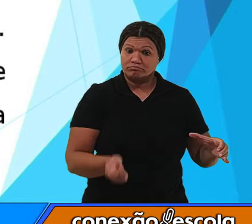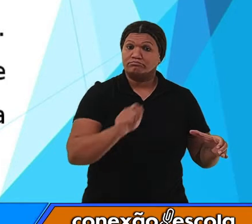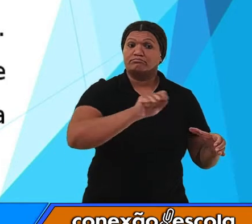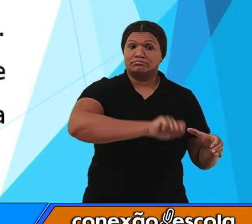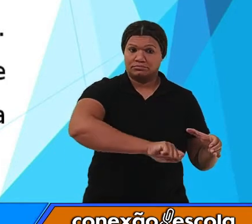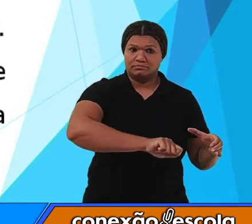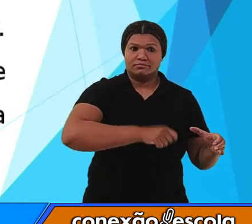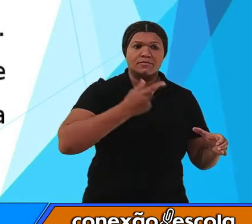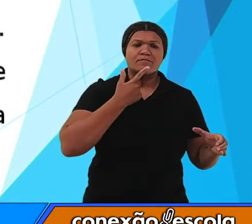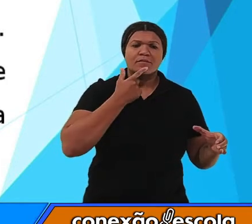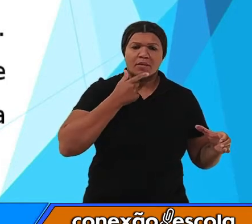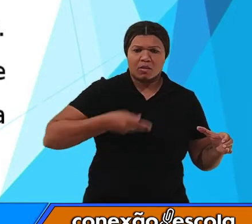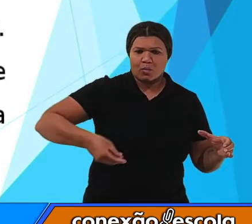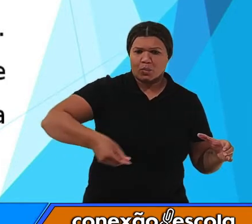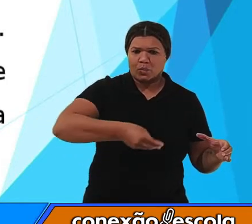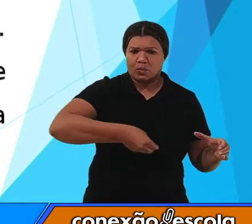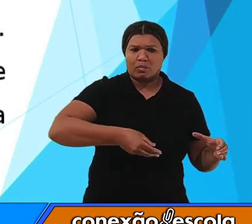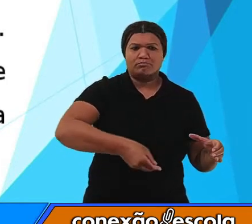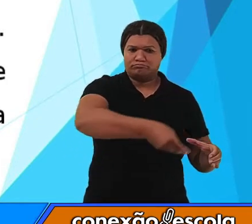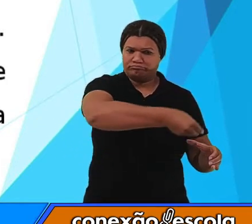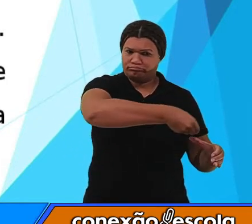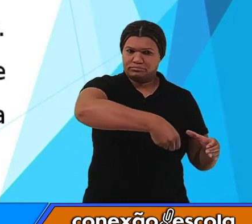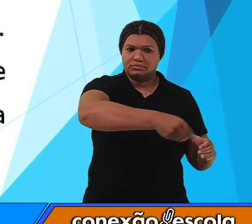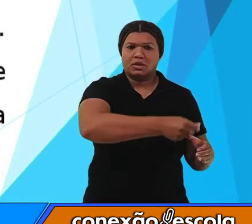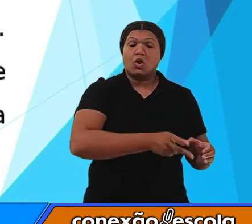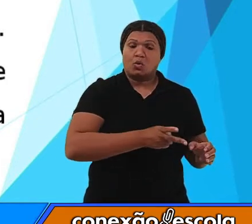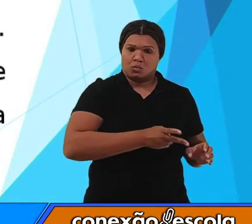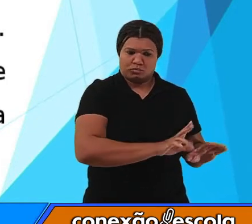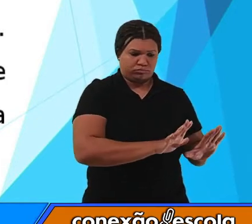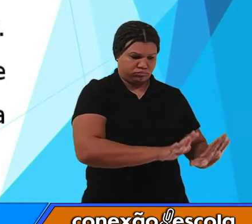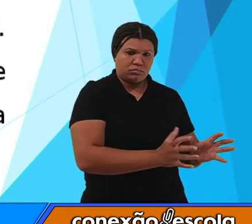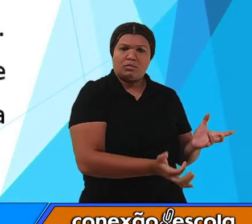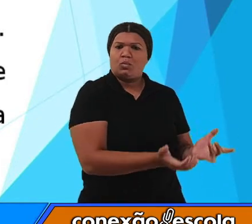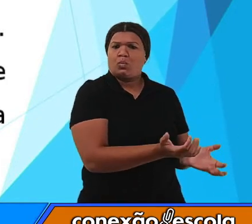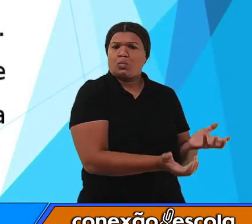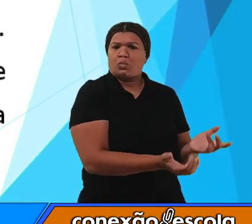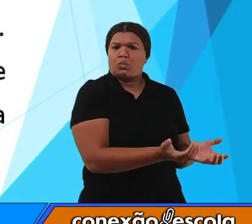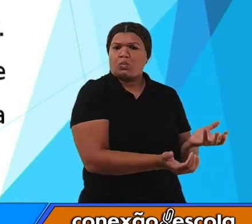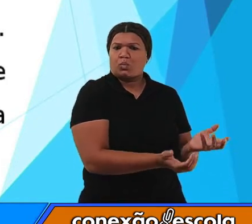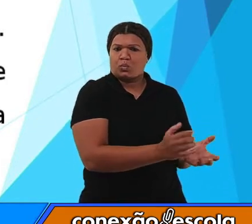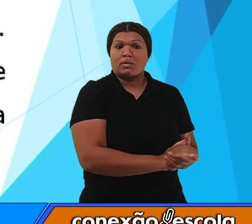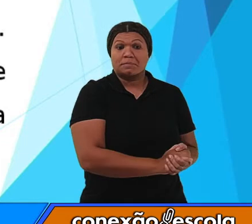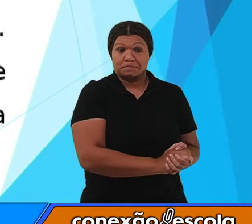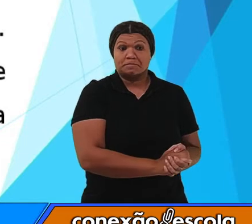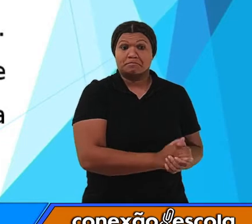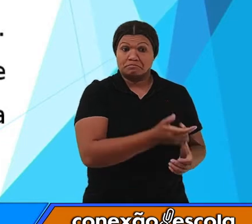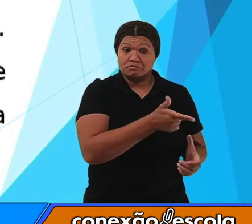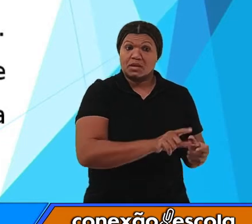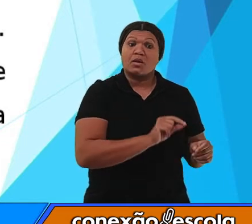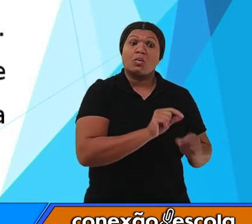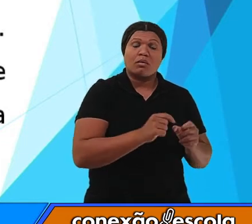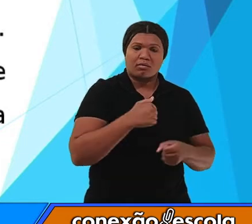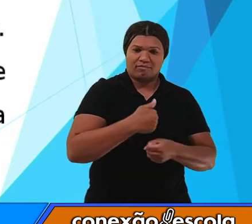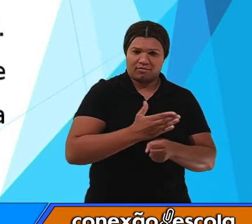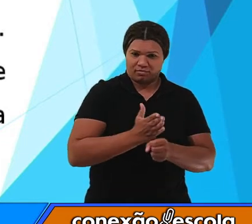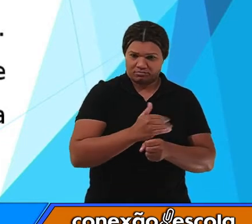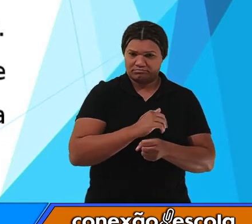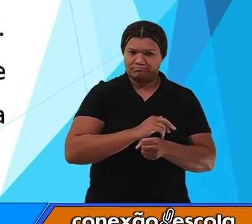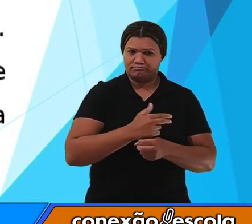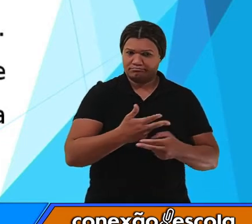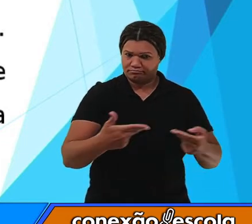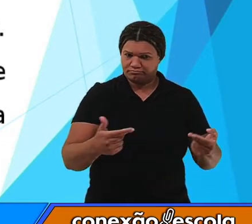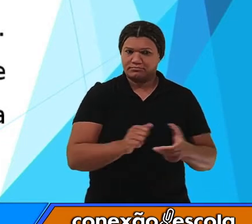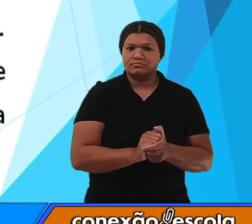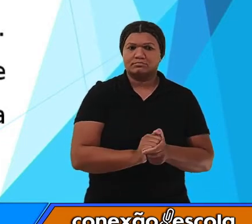o colorau e refogue ainda mais. Junte as verduras.